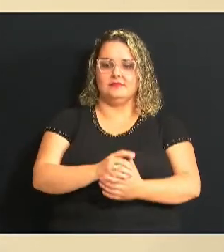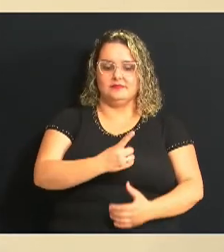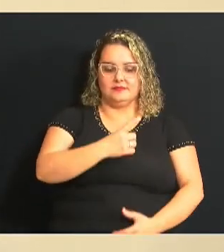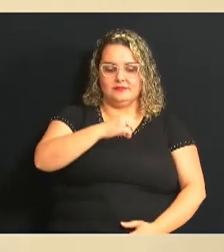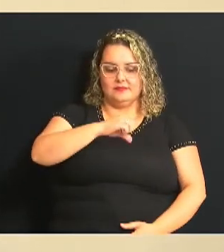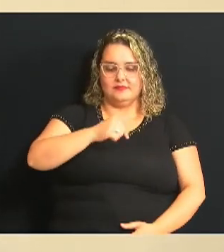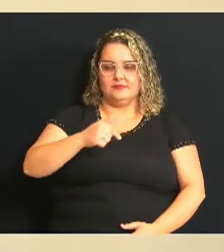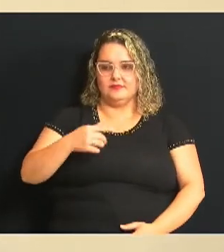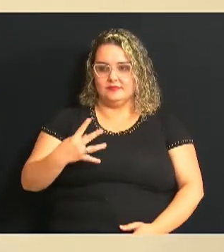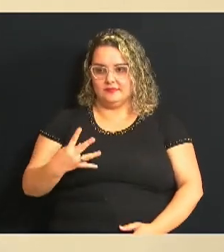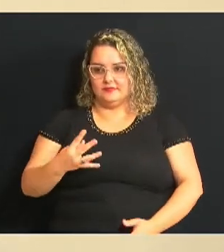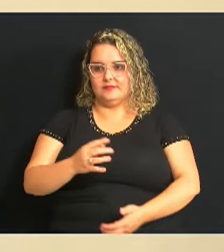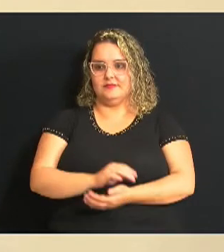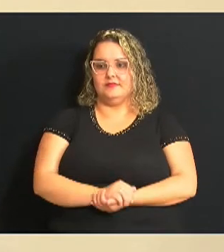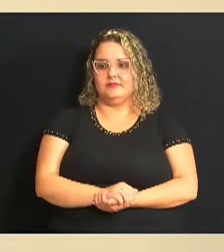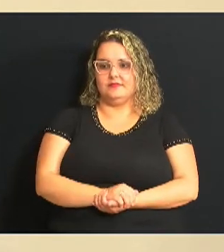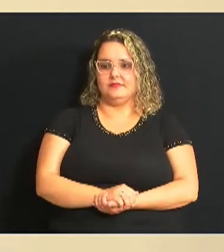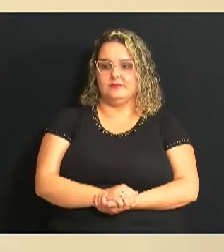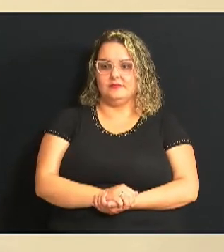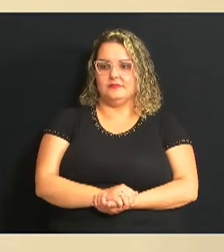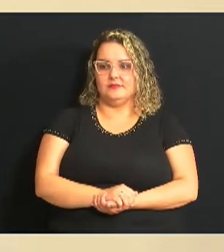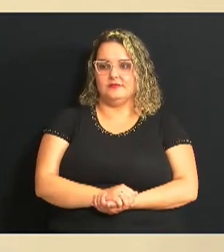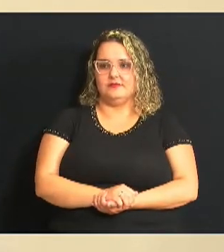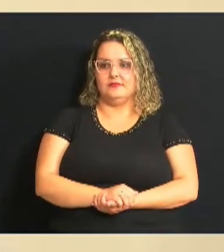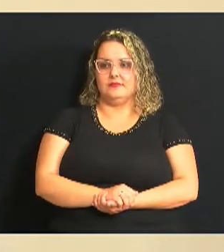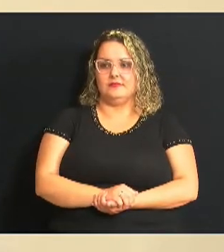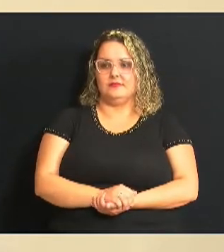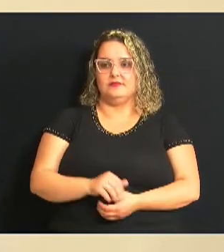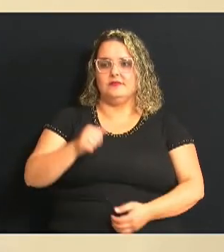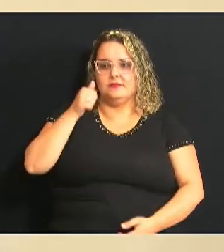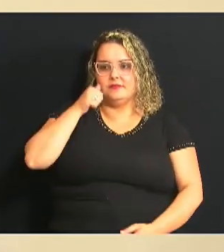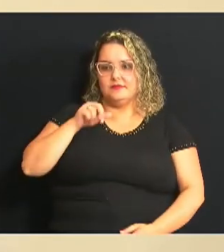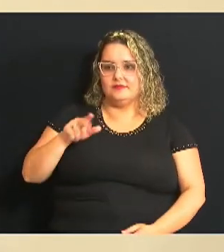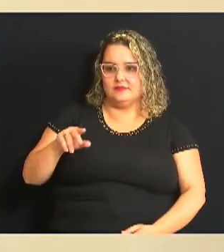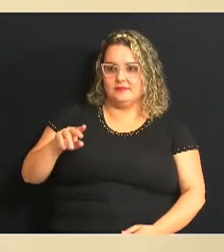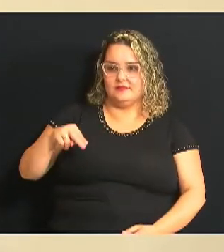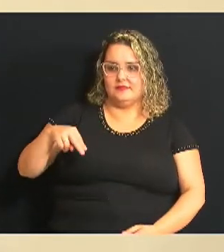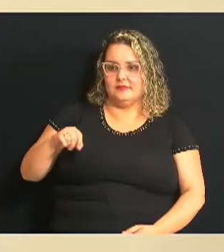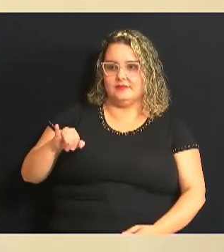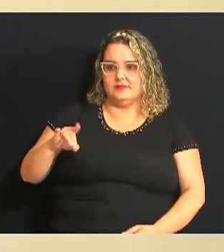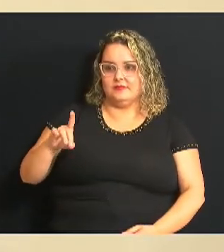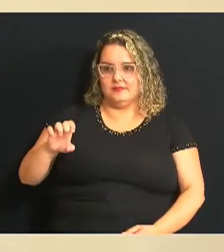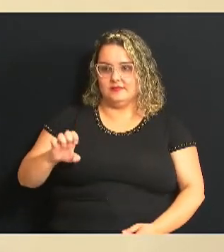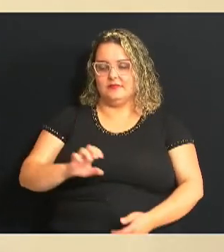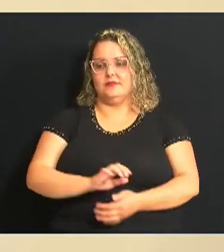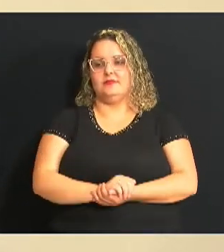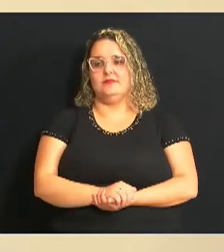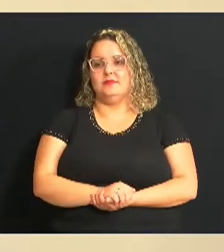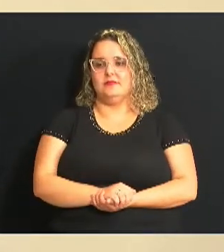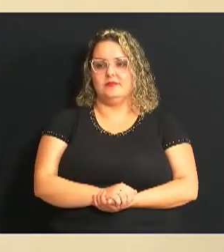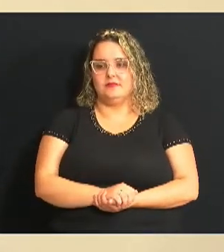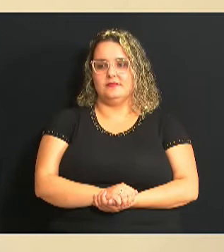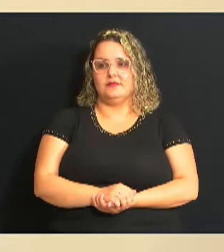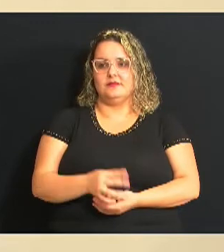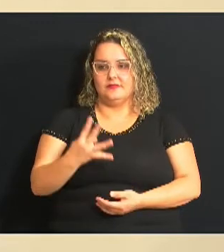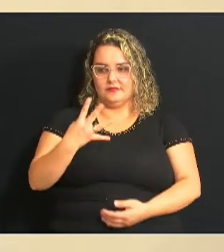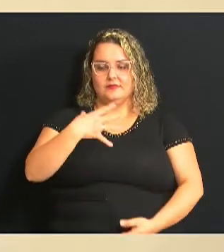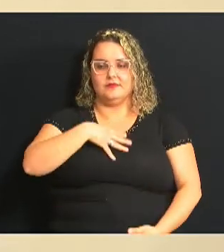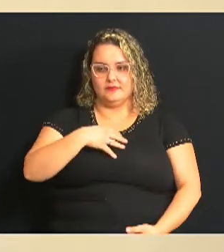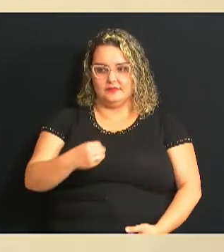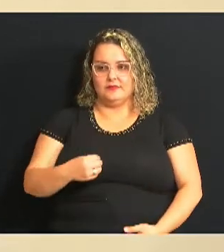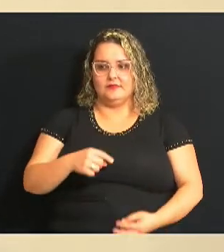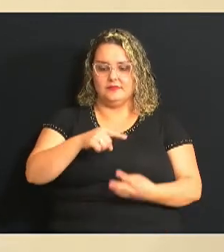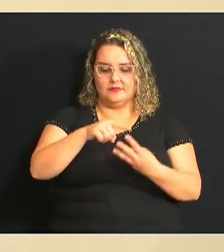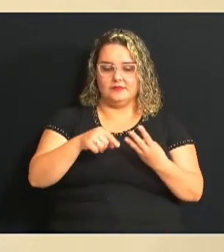74, com minha esposa, a irmã Neide, Silvia. Temos 4 filhos, 3